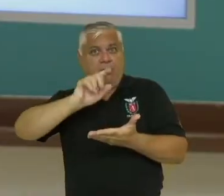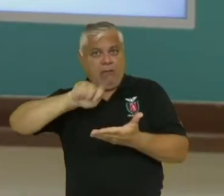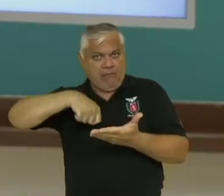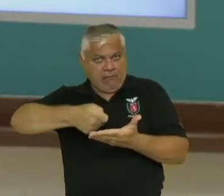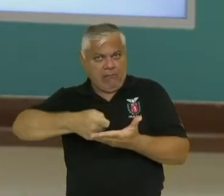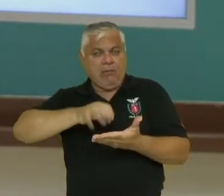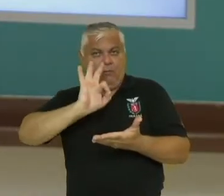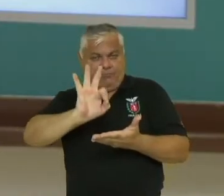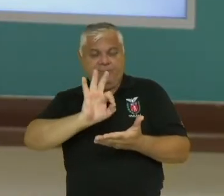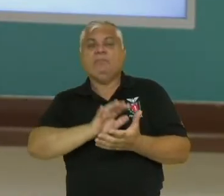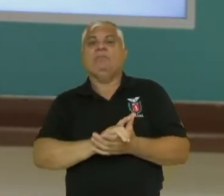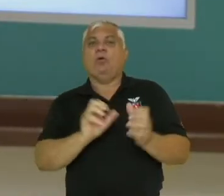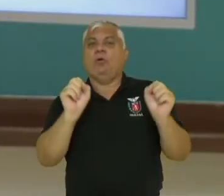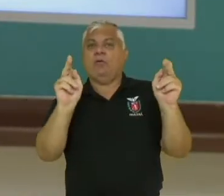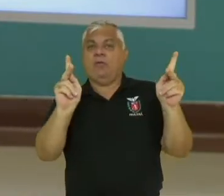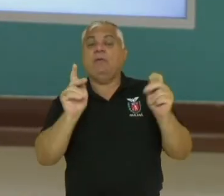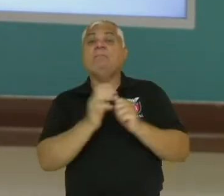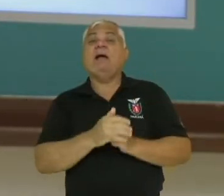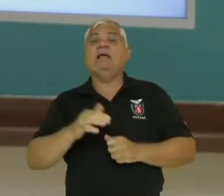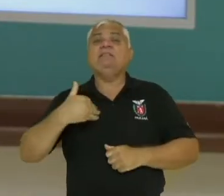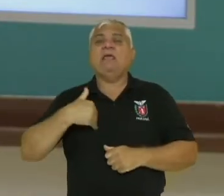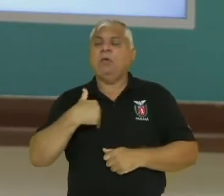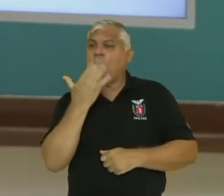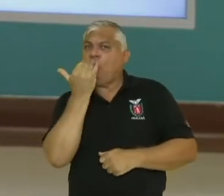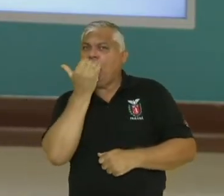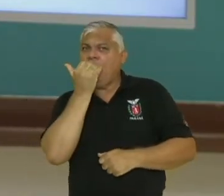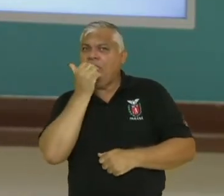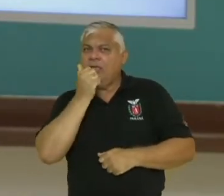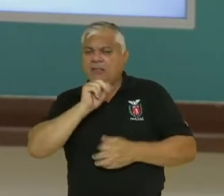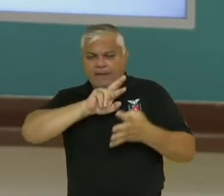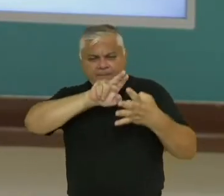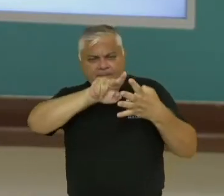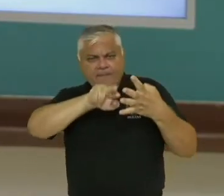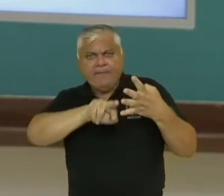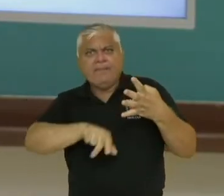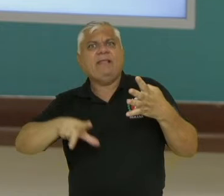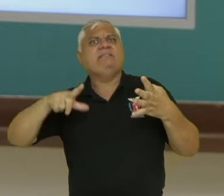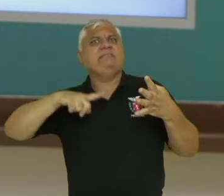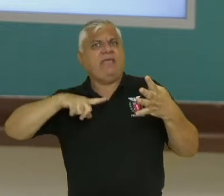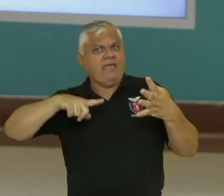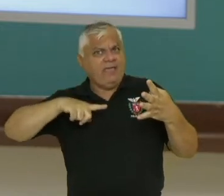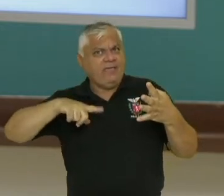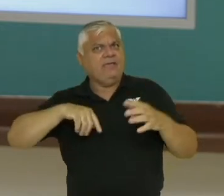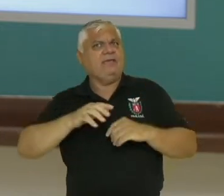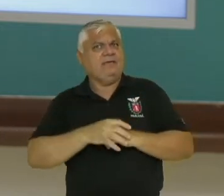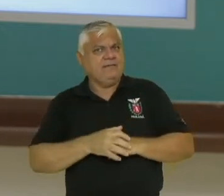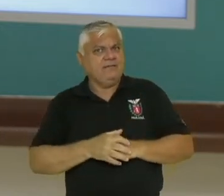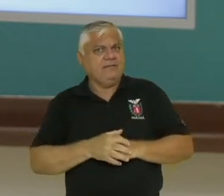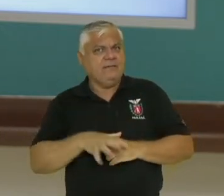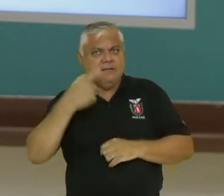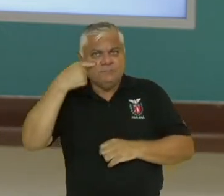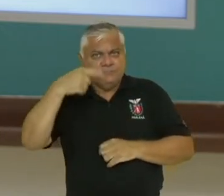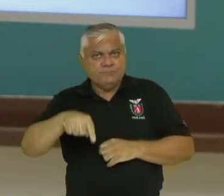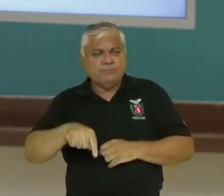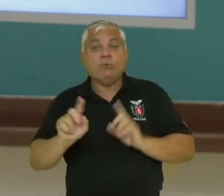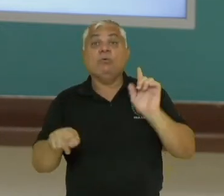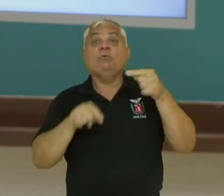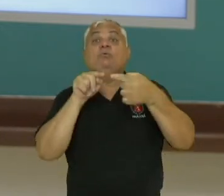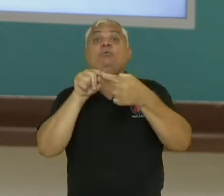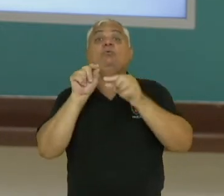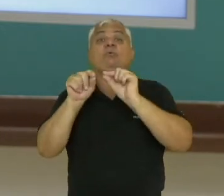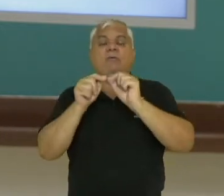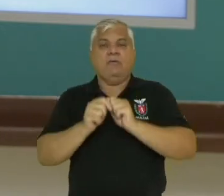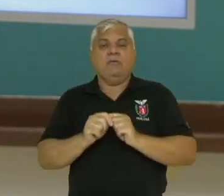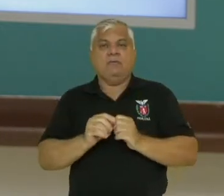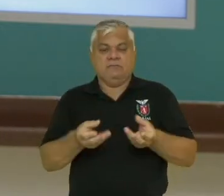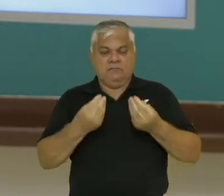Gorduras, ok? Tem alimentos que contêm essas gorduras. Já descobrimos as funções. Nos